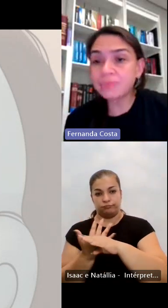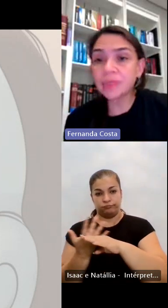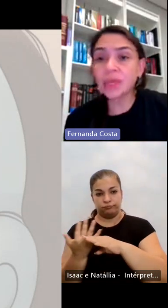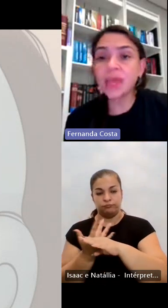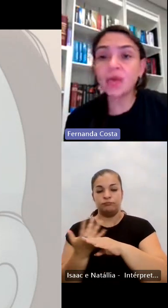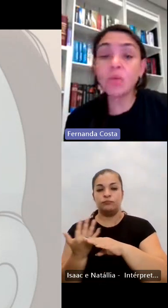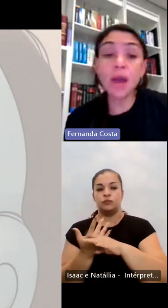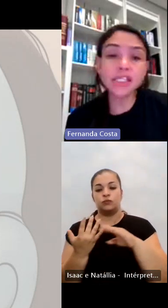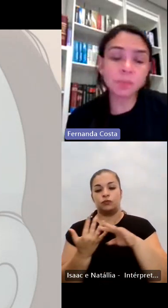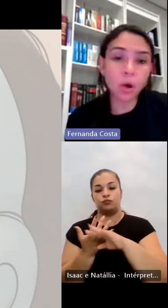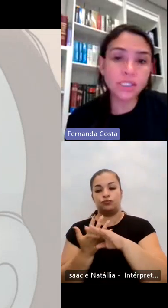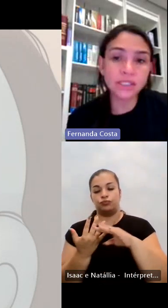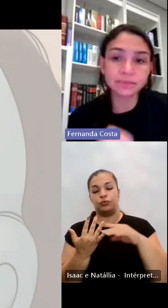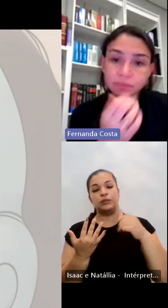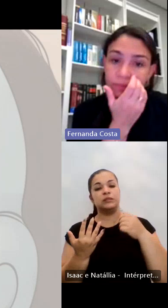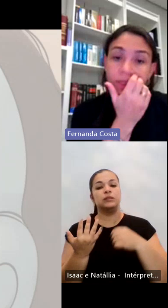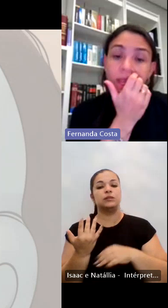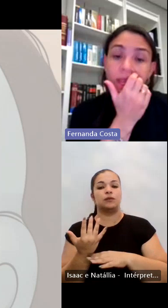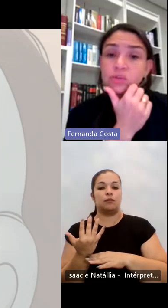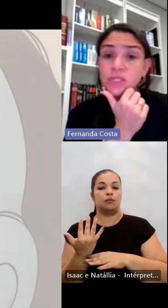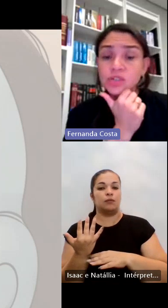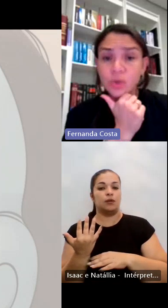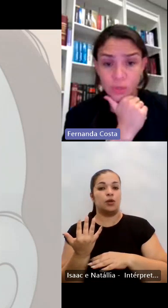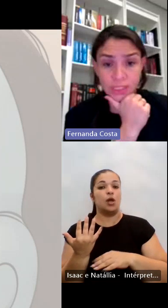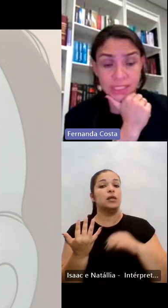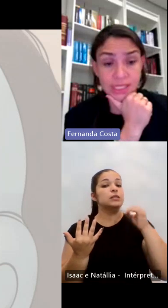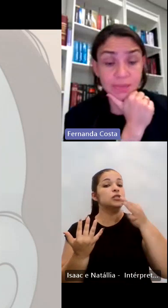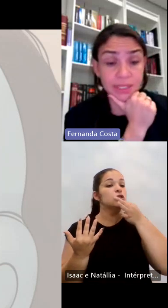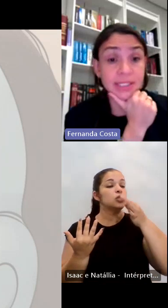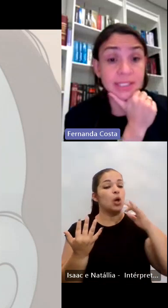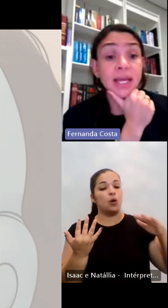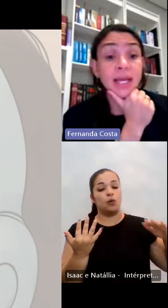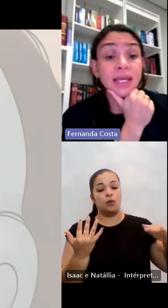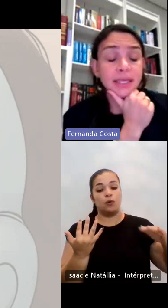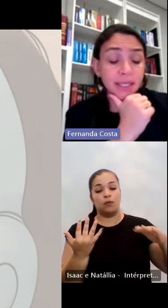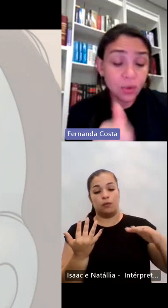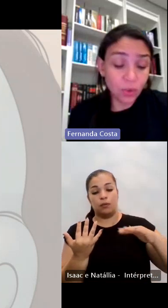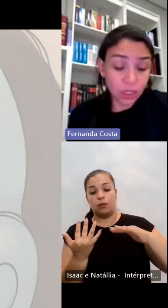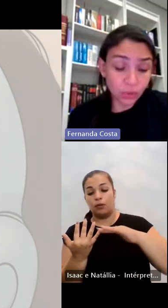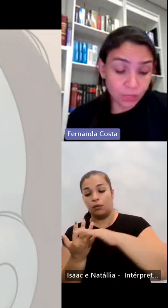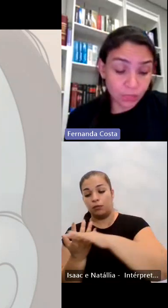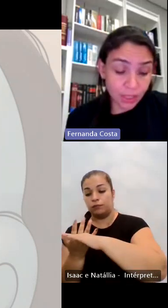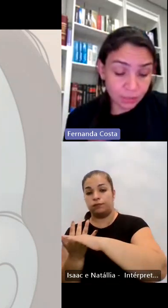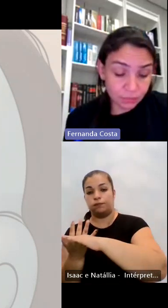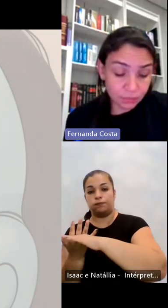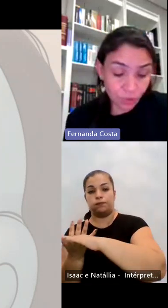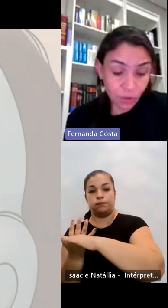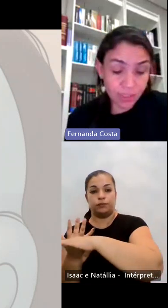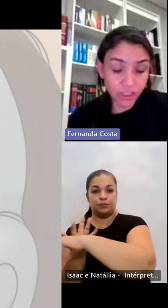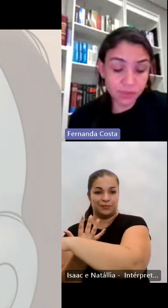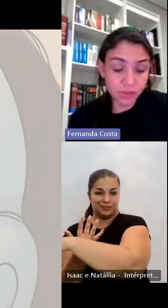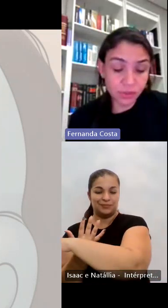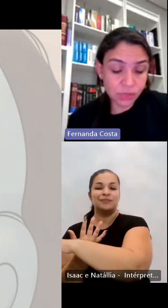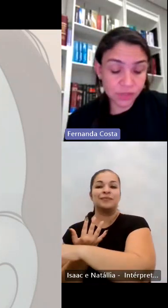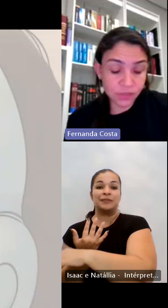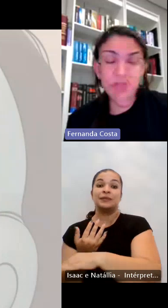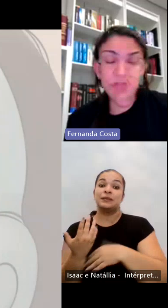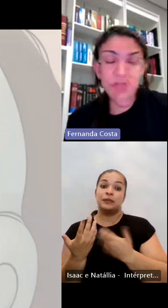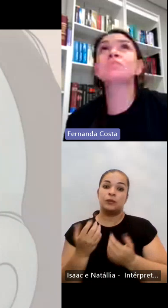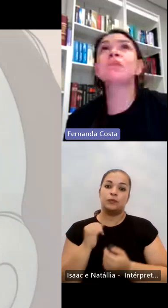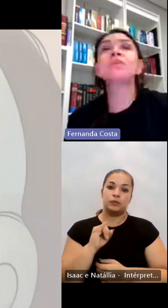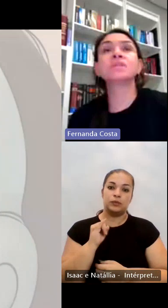vibrar como resposta às ondas sonoras recebidas. E aí, quando normalmente as